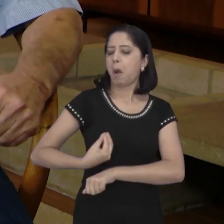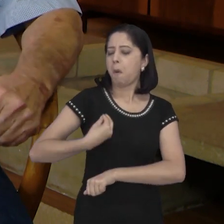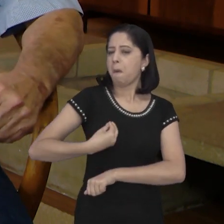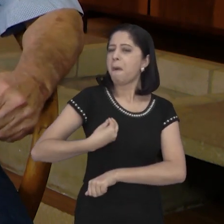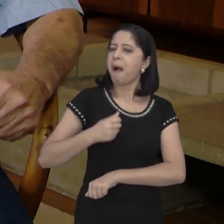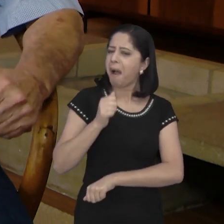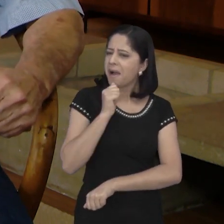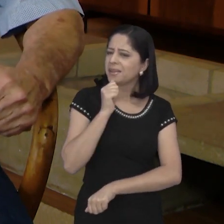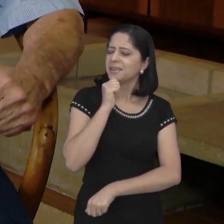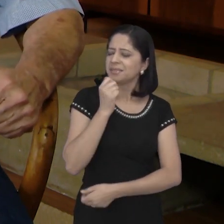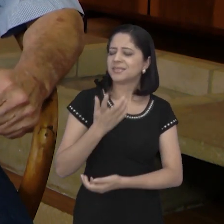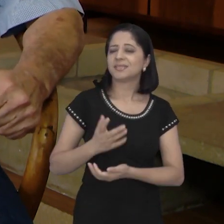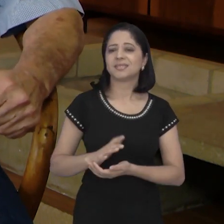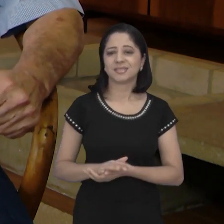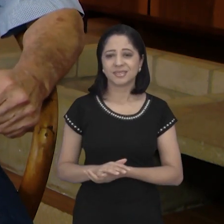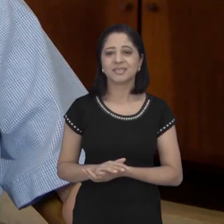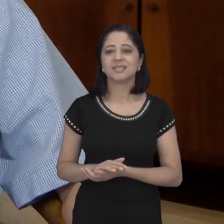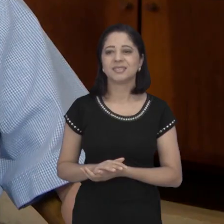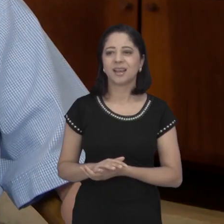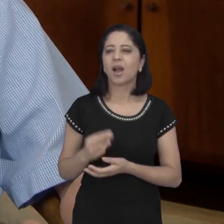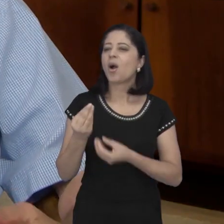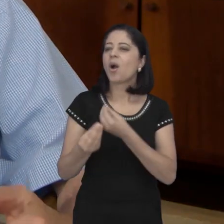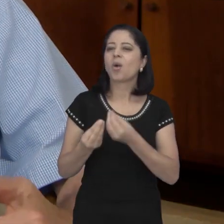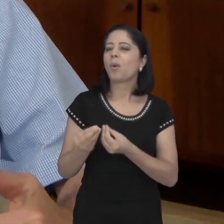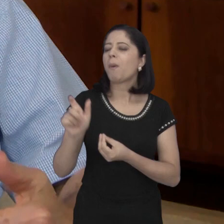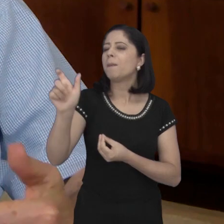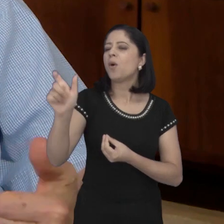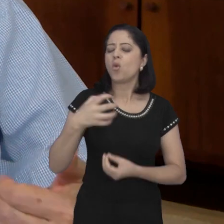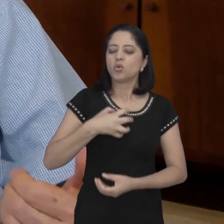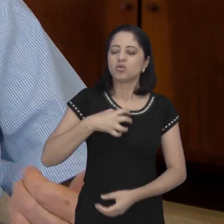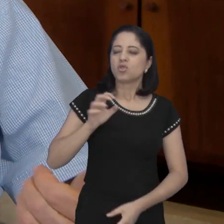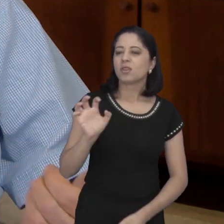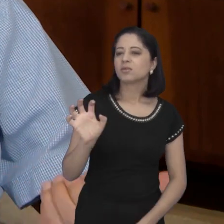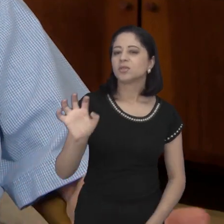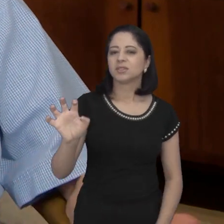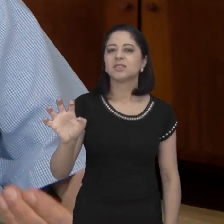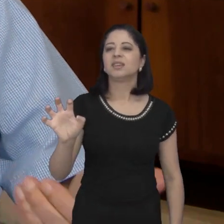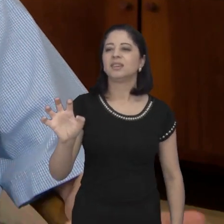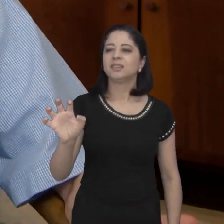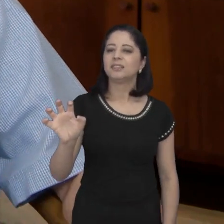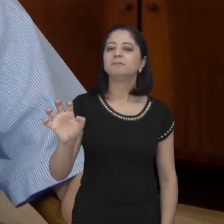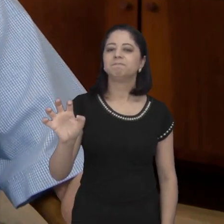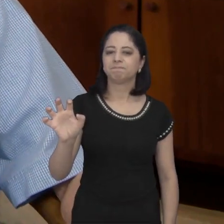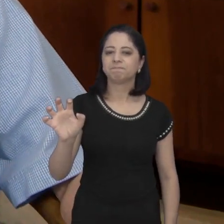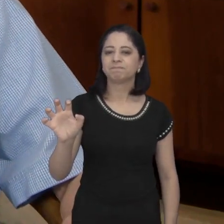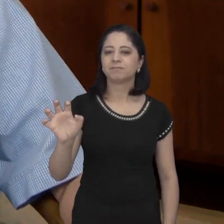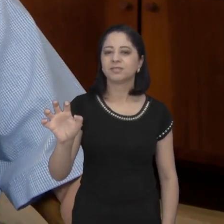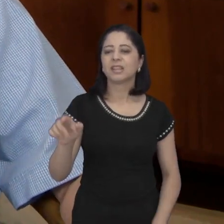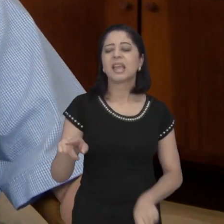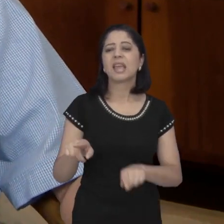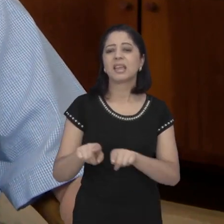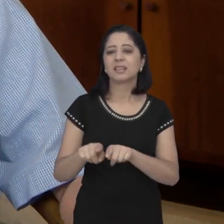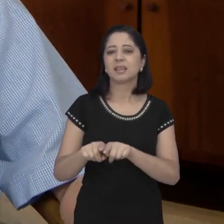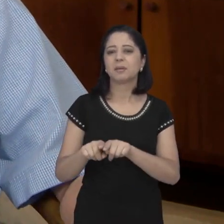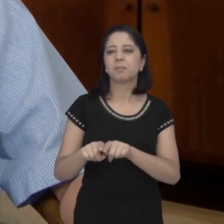projetos, seria o que eu vi aqui enquanto